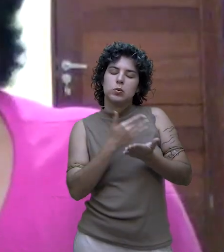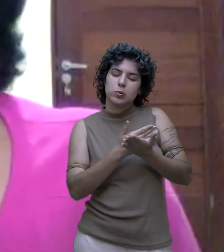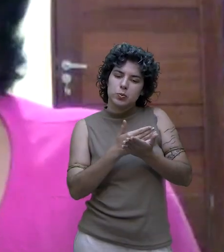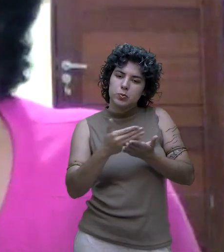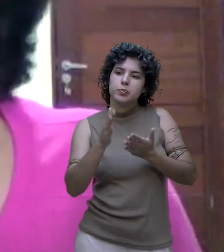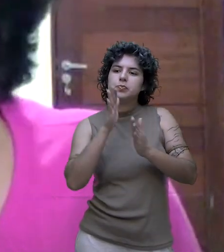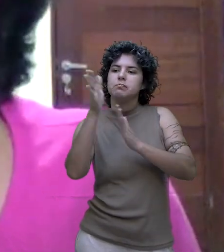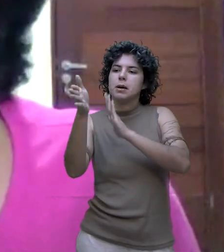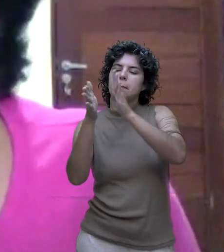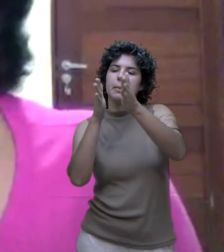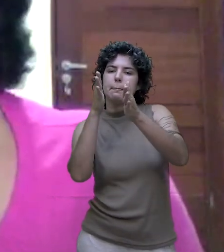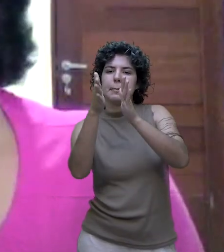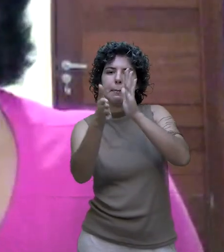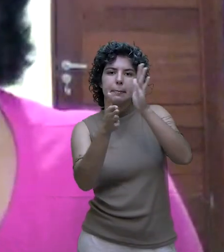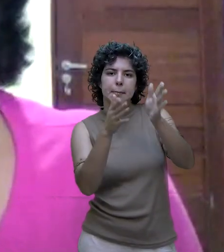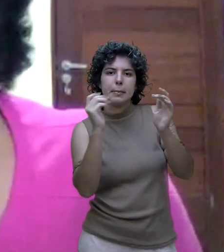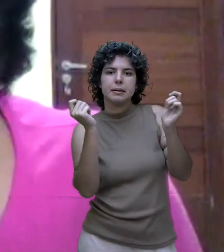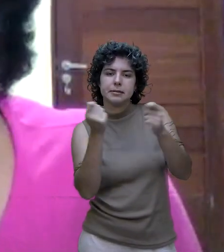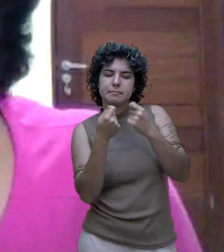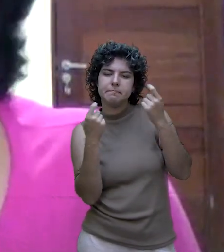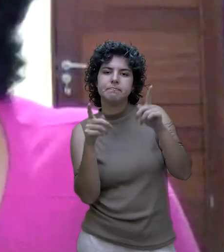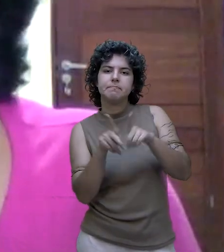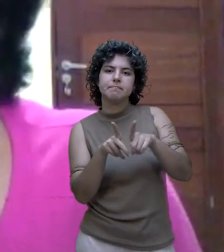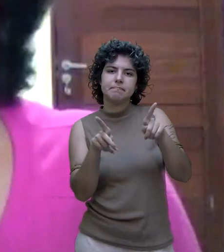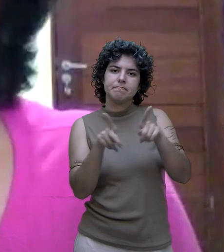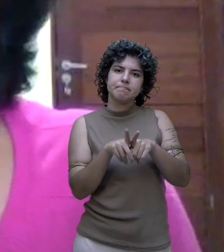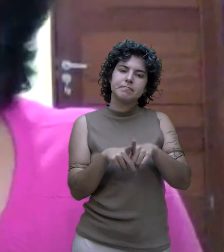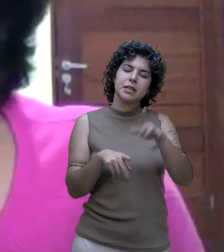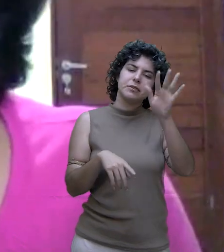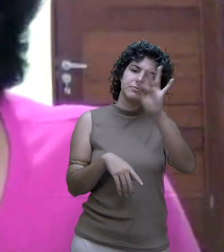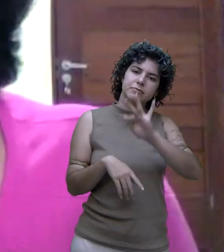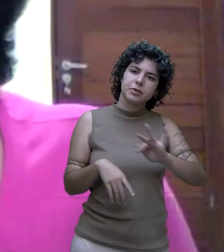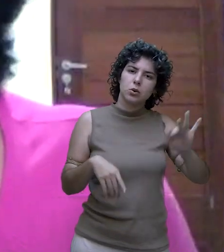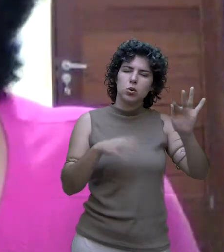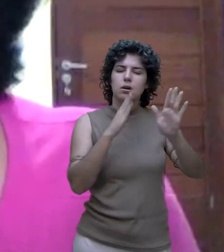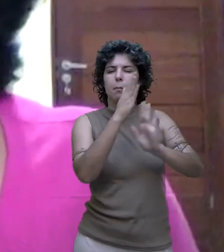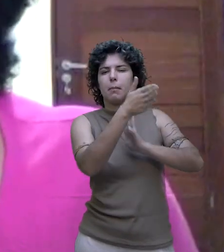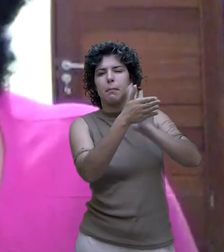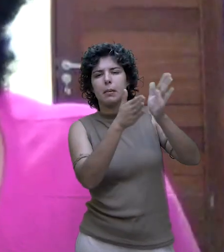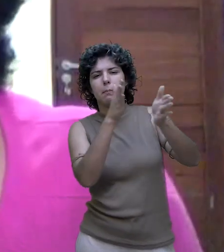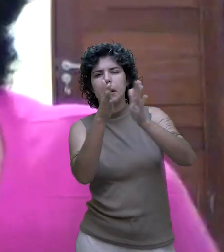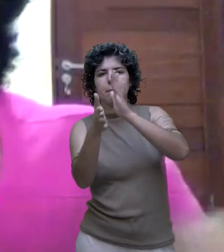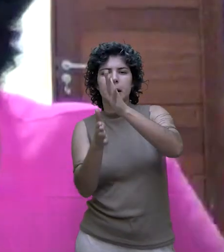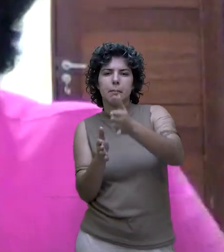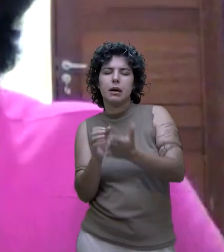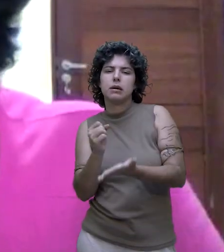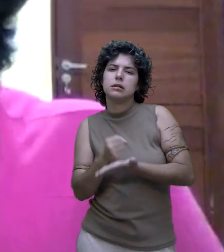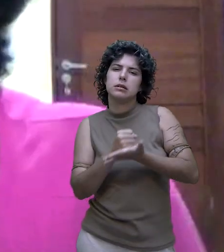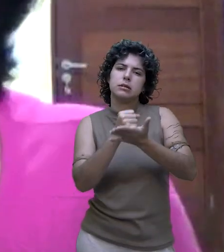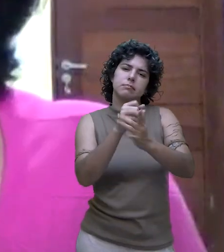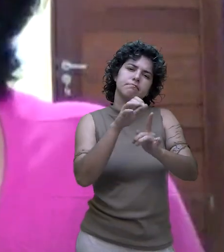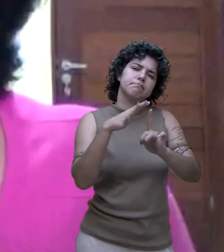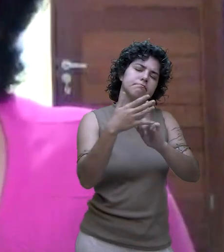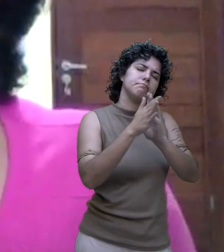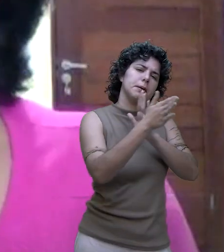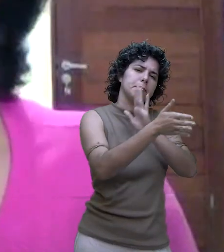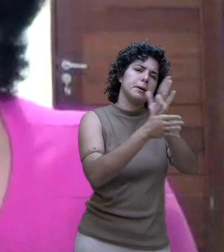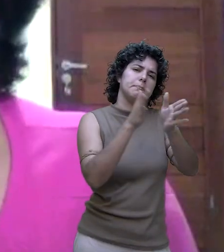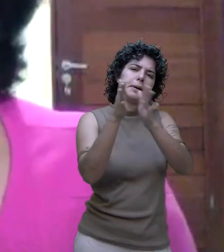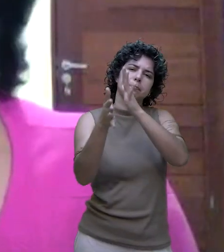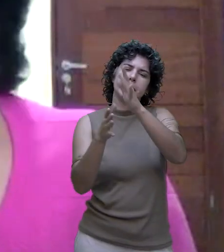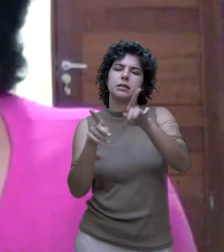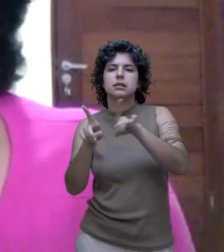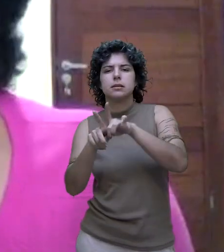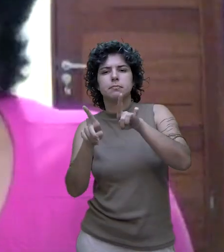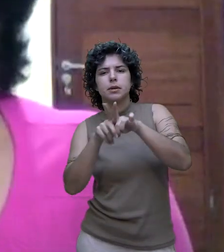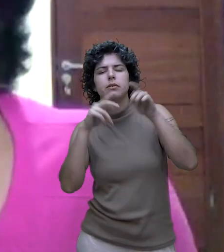de estudo de escolas, de universidades, de assistência social, então ele vai para essa pegada